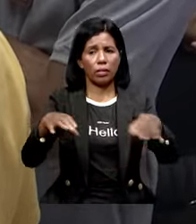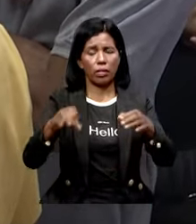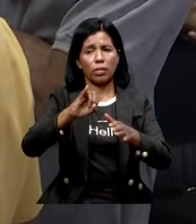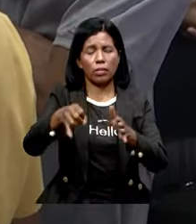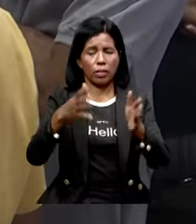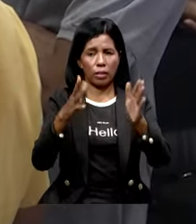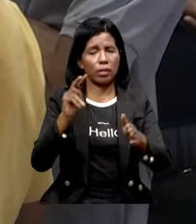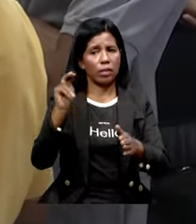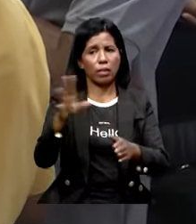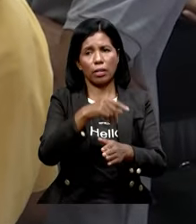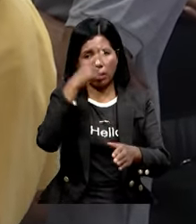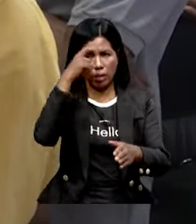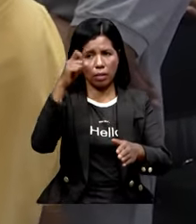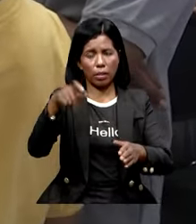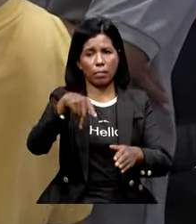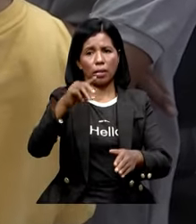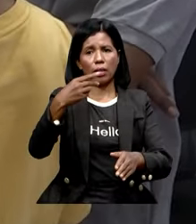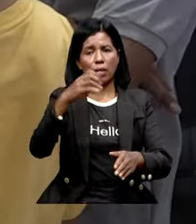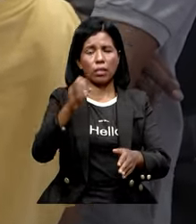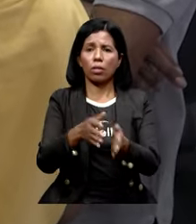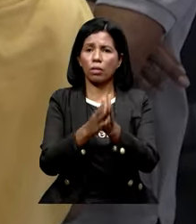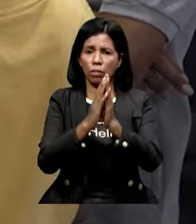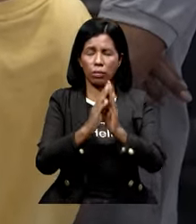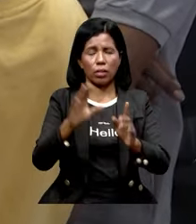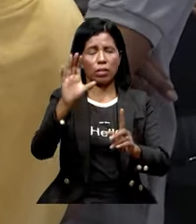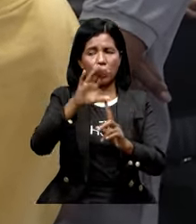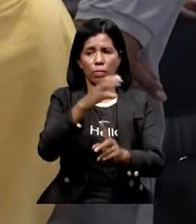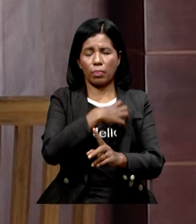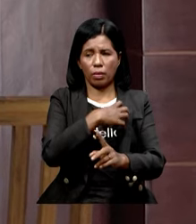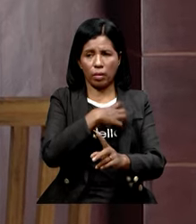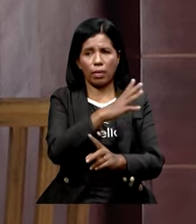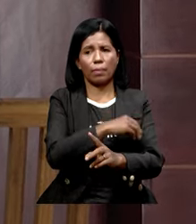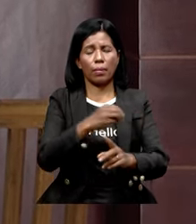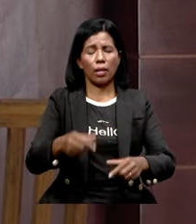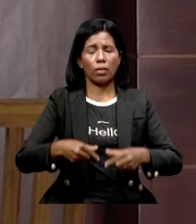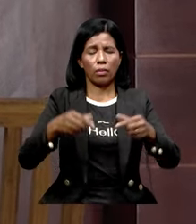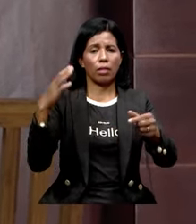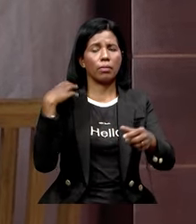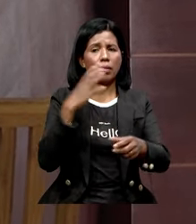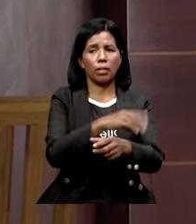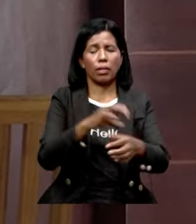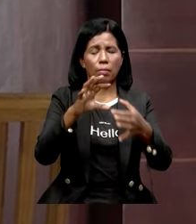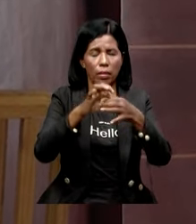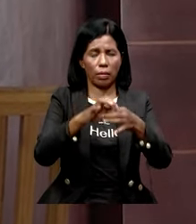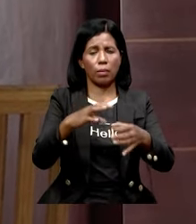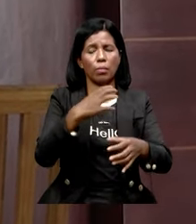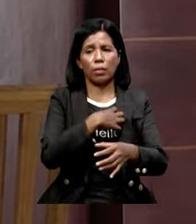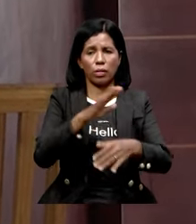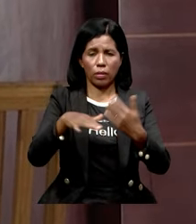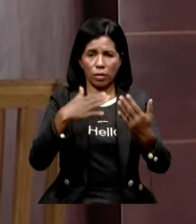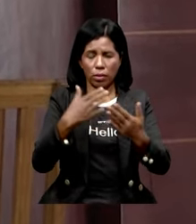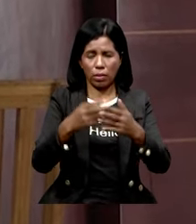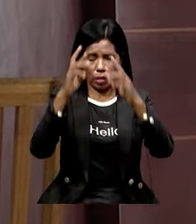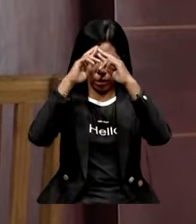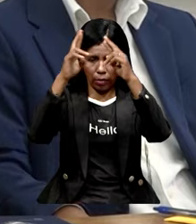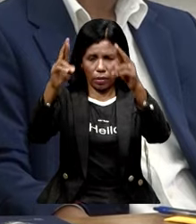jornalista siranian, também ne PDH Zota, russo ba comando-geral Penitele, ato fo capacitação ba membro Penitele Sira, o de